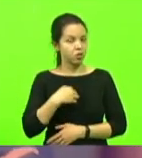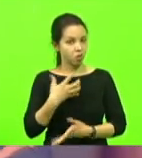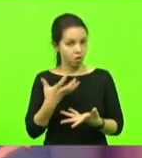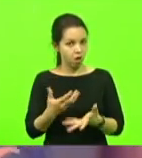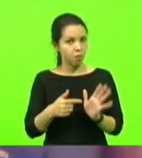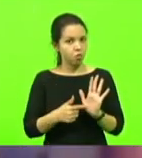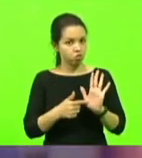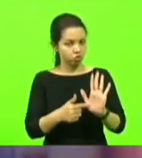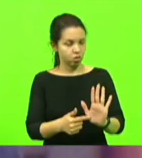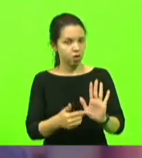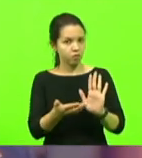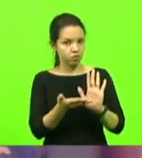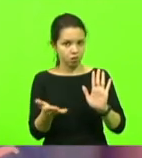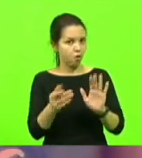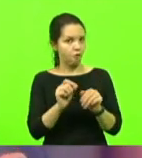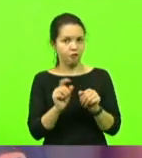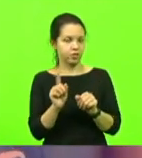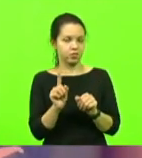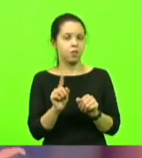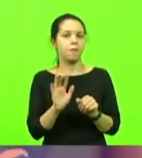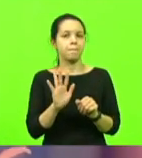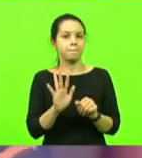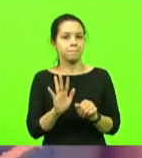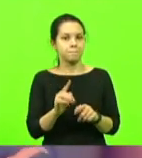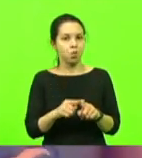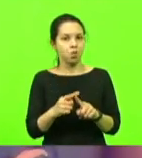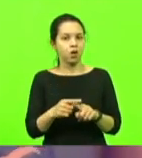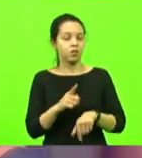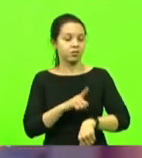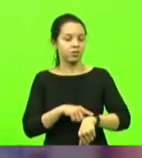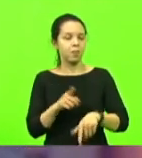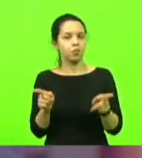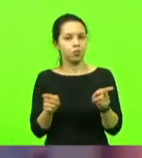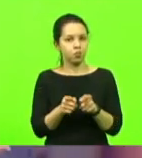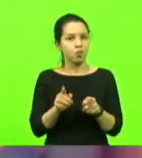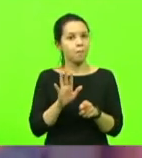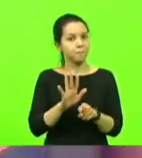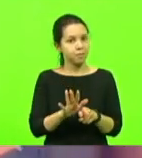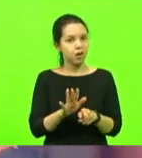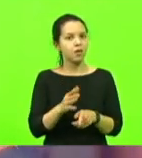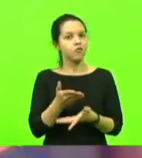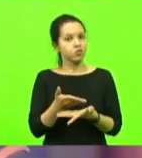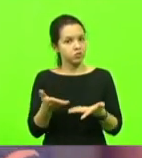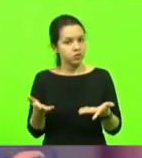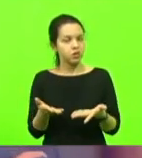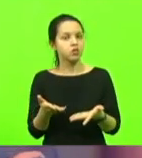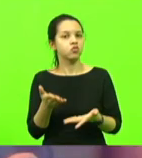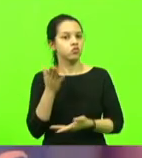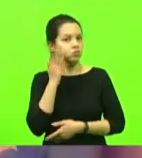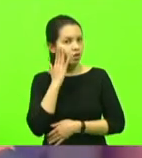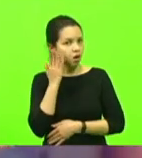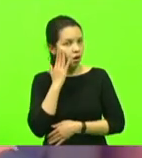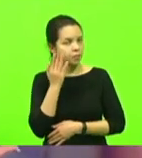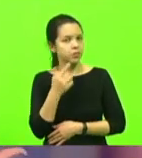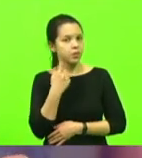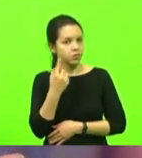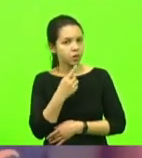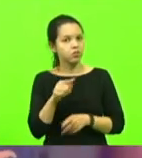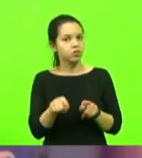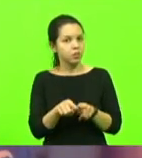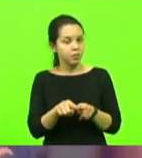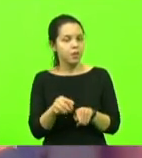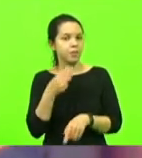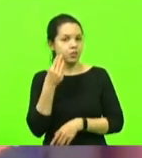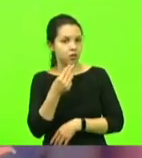vocês aqui, não farei isso em função do tempo, mas os nobres colegas deputados, mesmo o Márcio, que não é membro